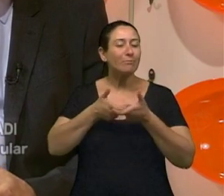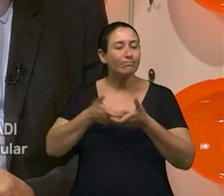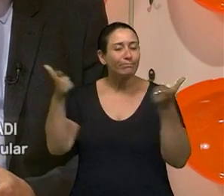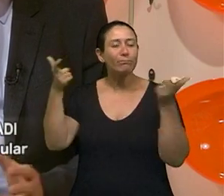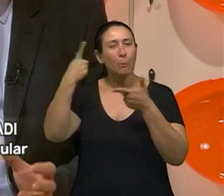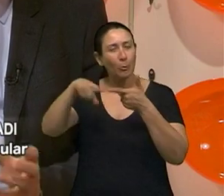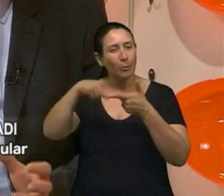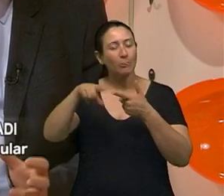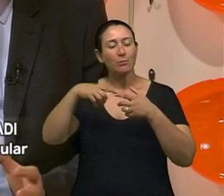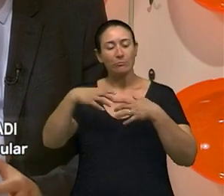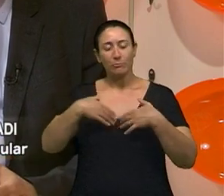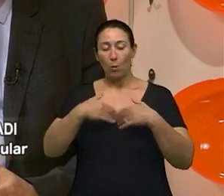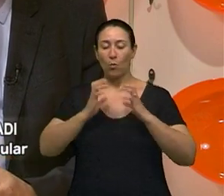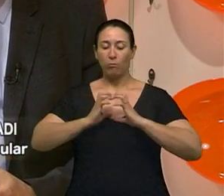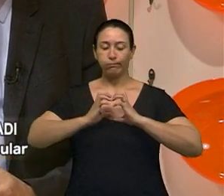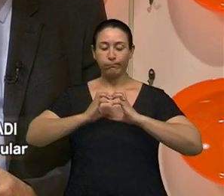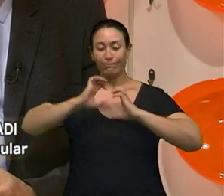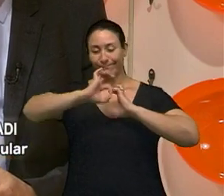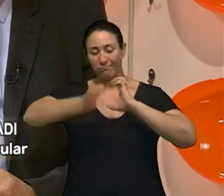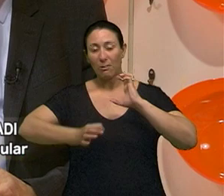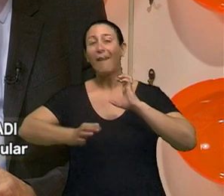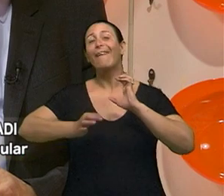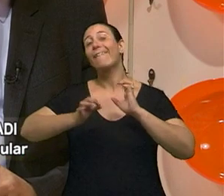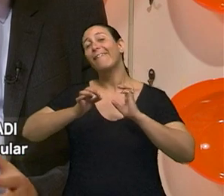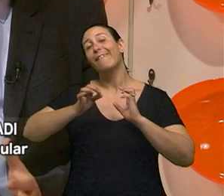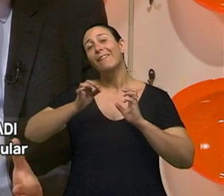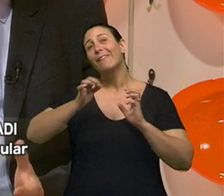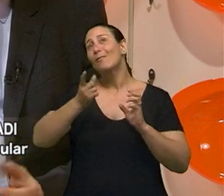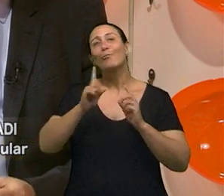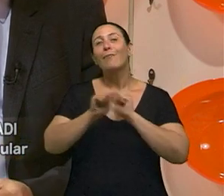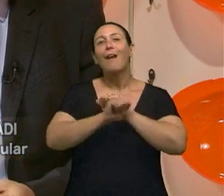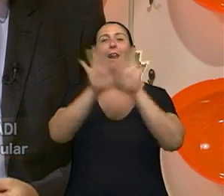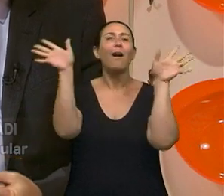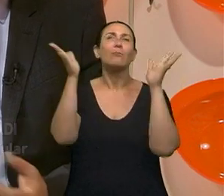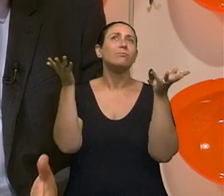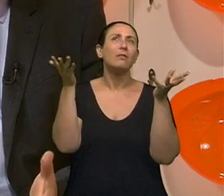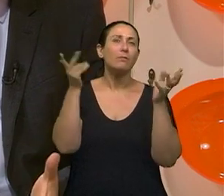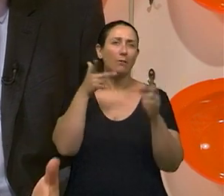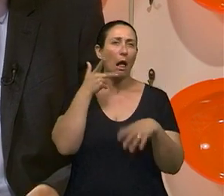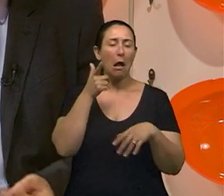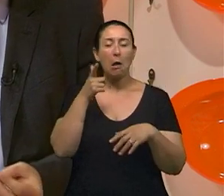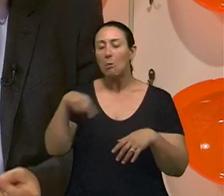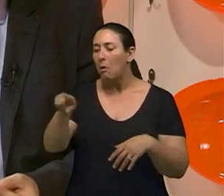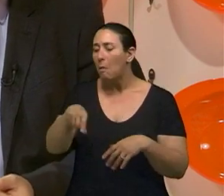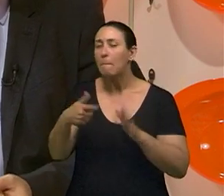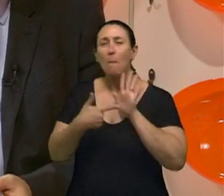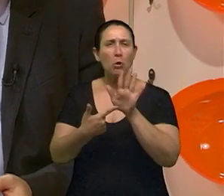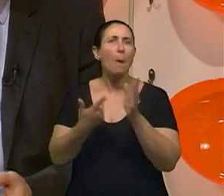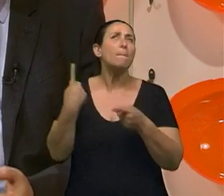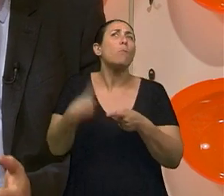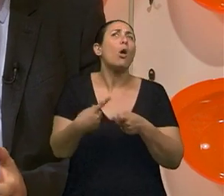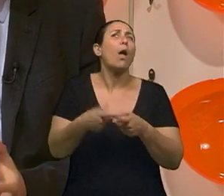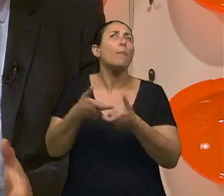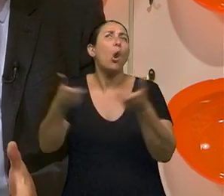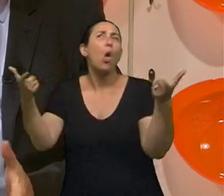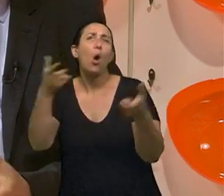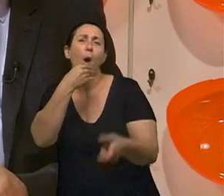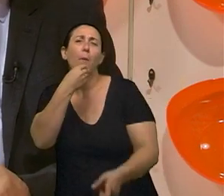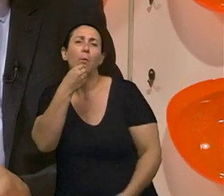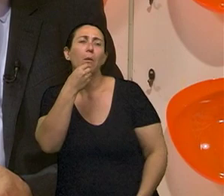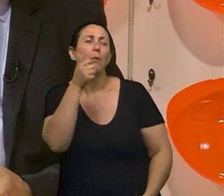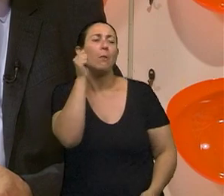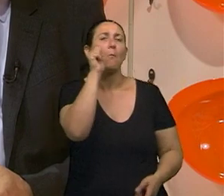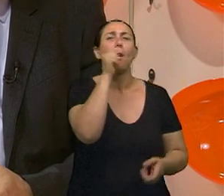prevalência aneurisma entre os sexos não há uma clareza assim na literatura porque que isso ocorre né